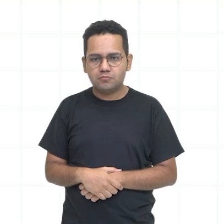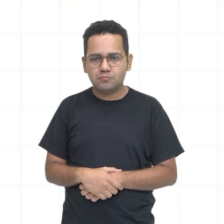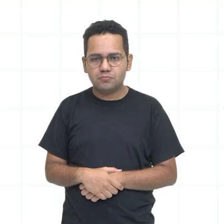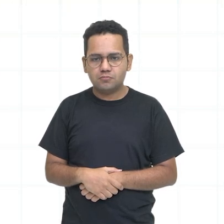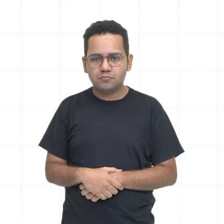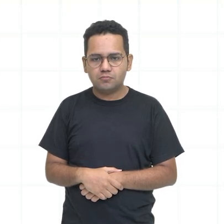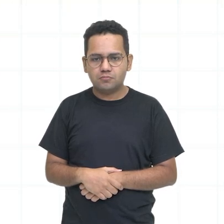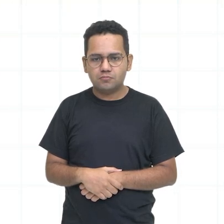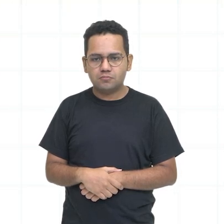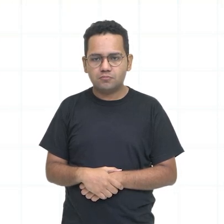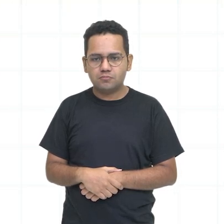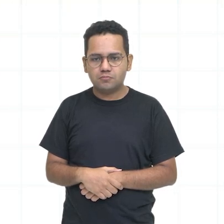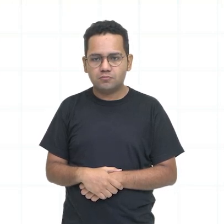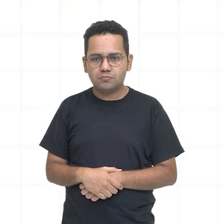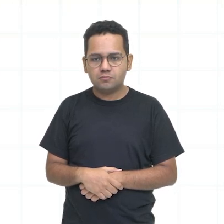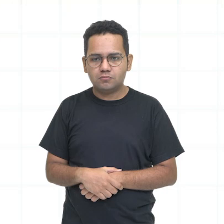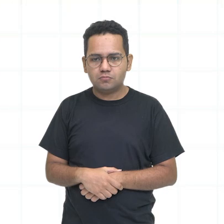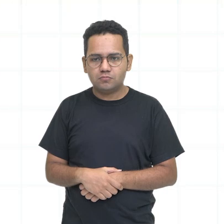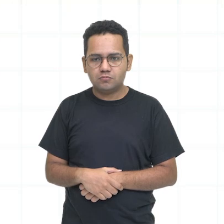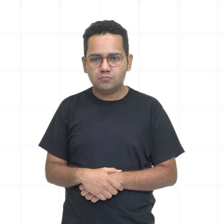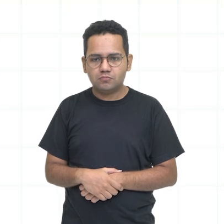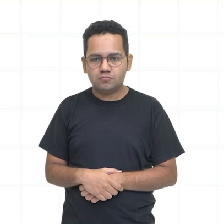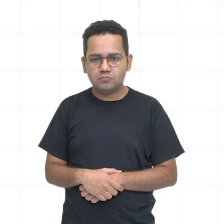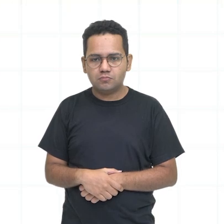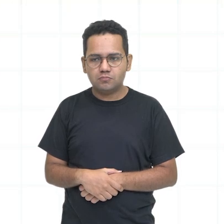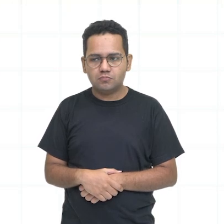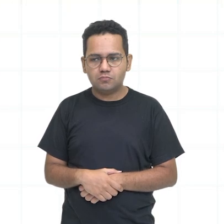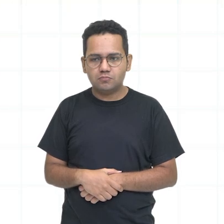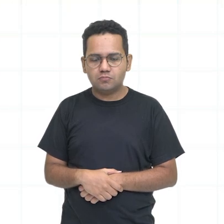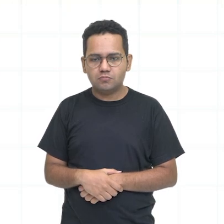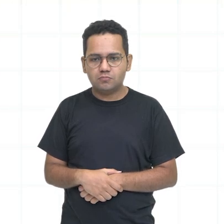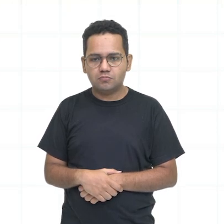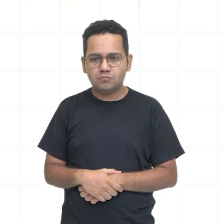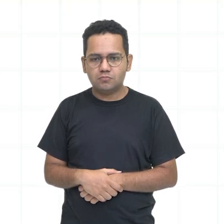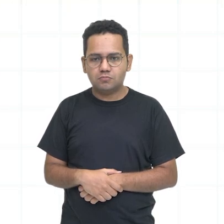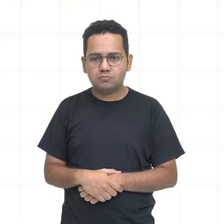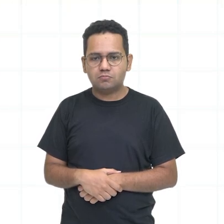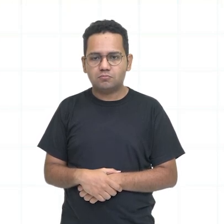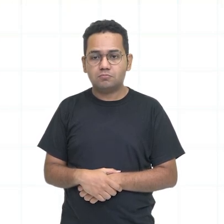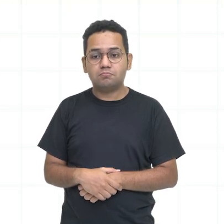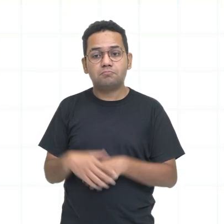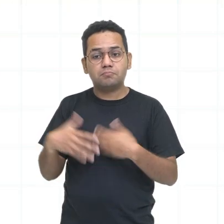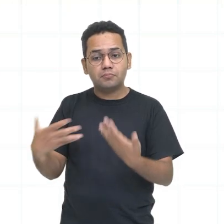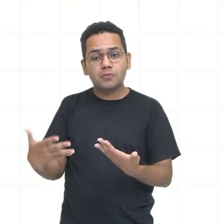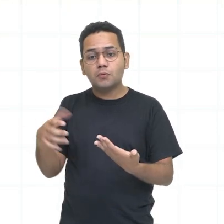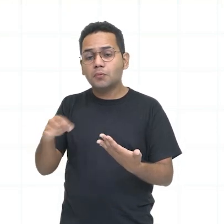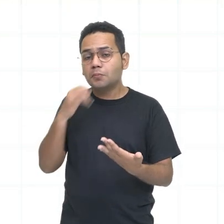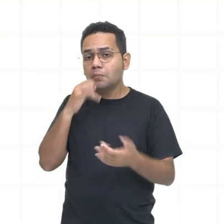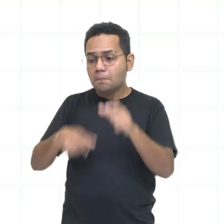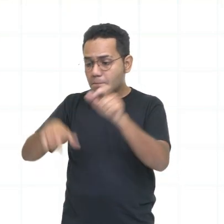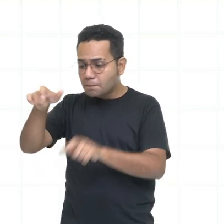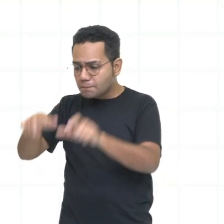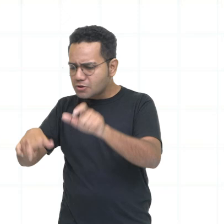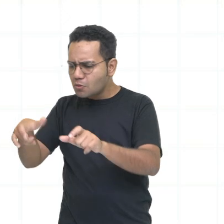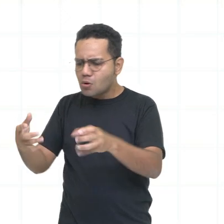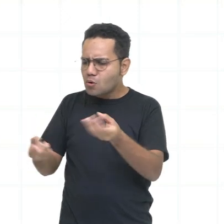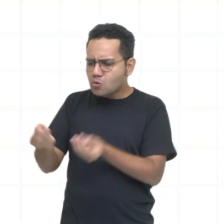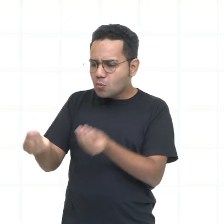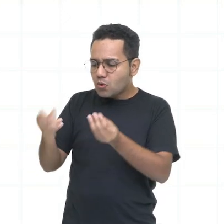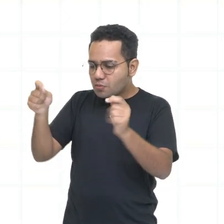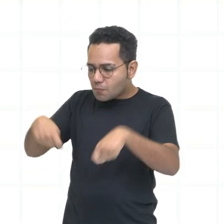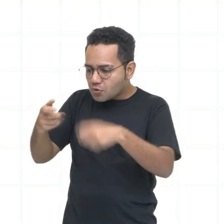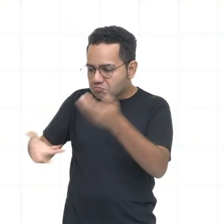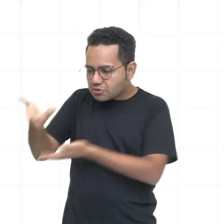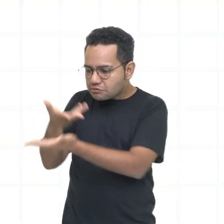à cultura diversa, né, influência de culturas diversas através da mídia, viagem,